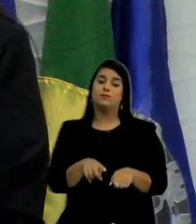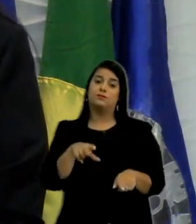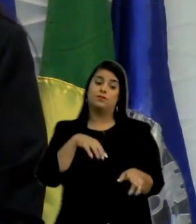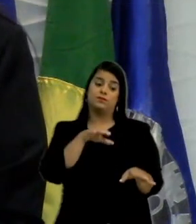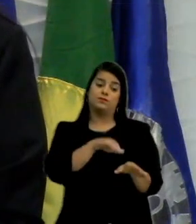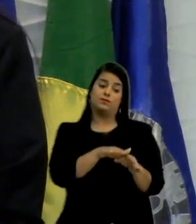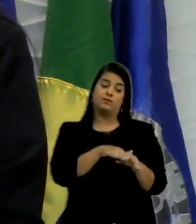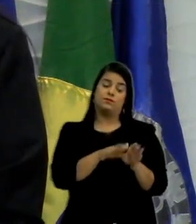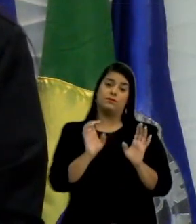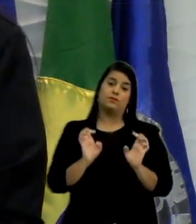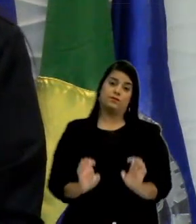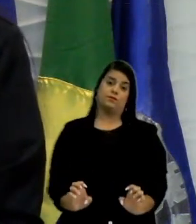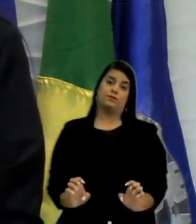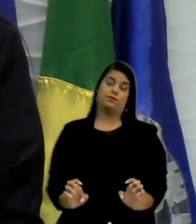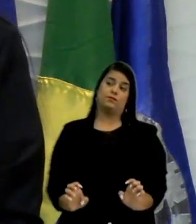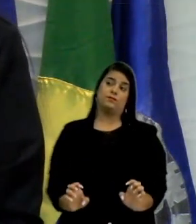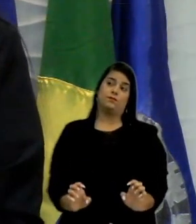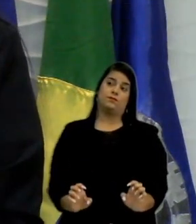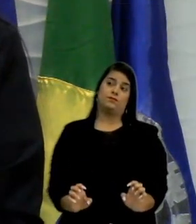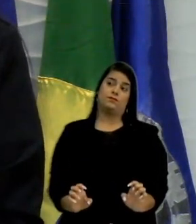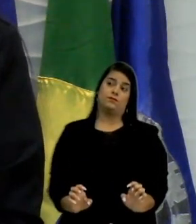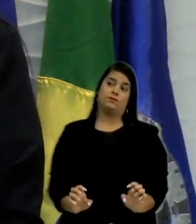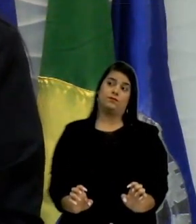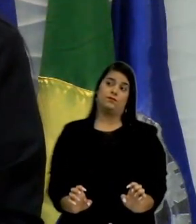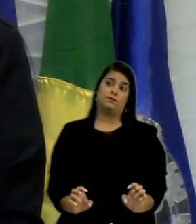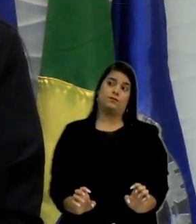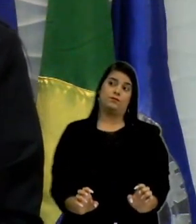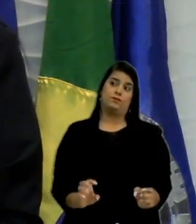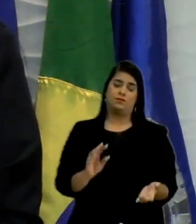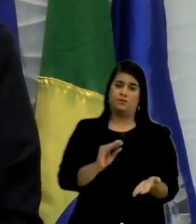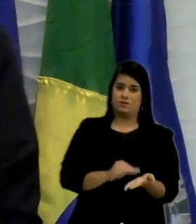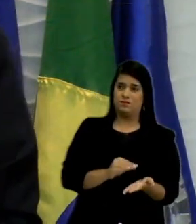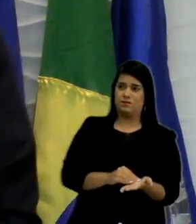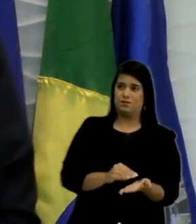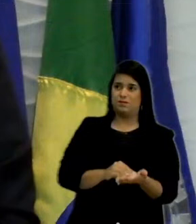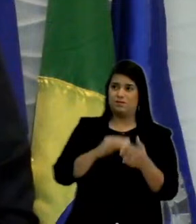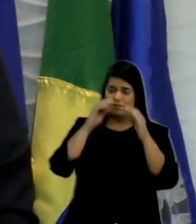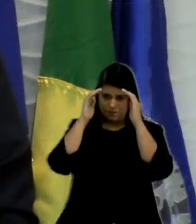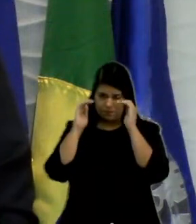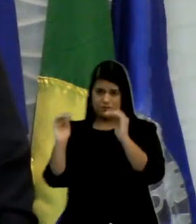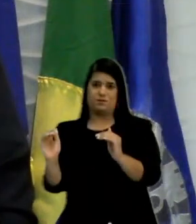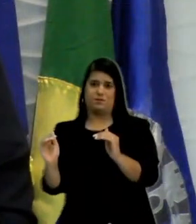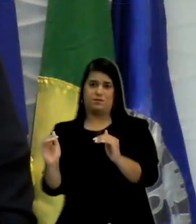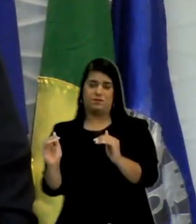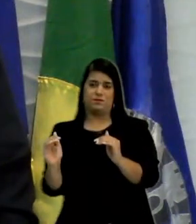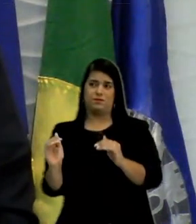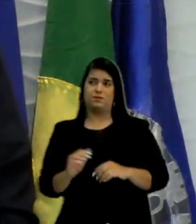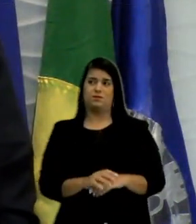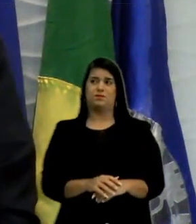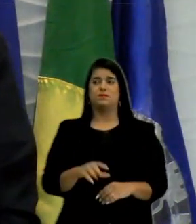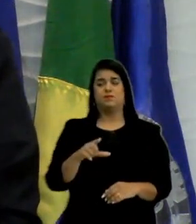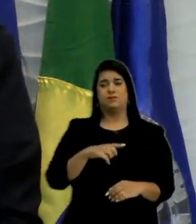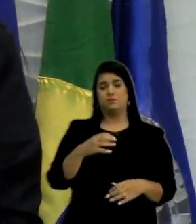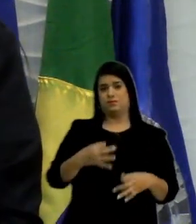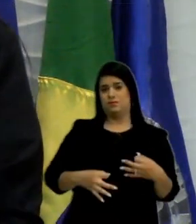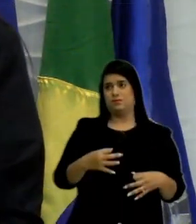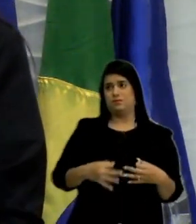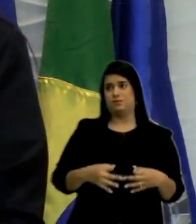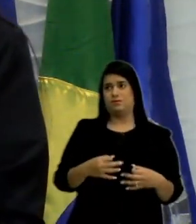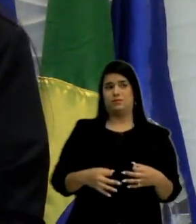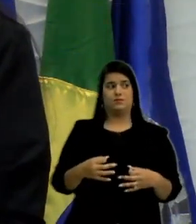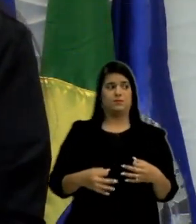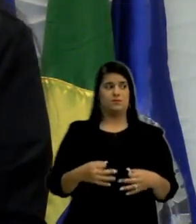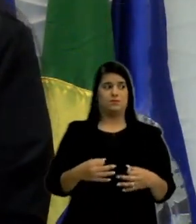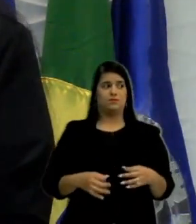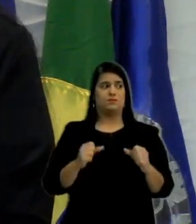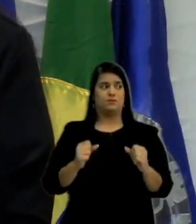Quando faltou com respeito, coloca no conselho de ética. Se o conselho de ética não resolver, aqui tem a justiça ao lado e pode